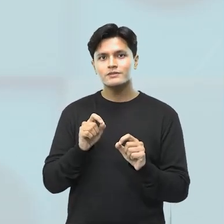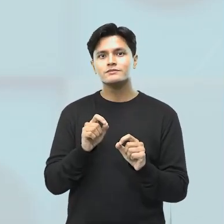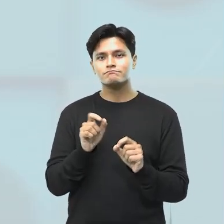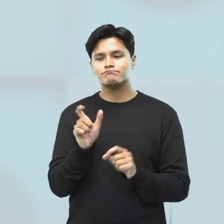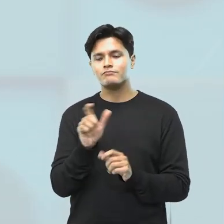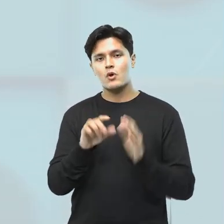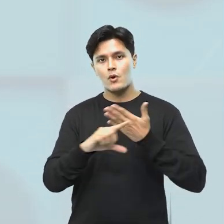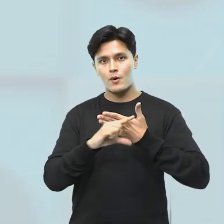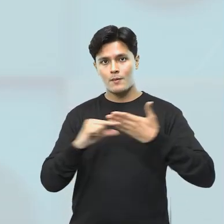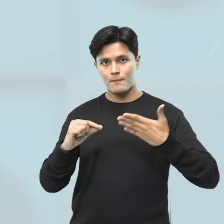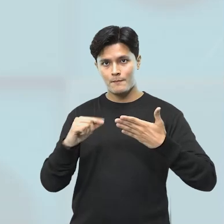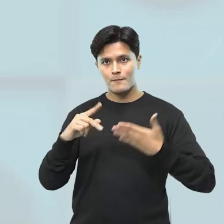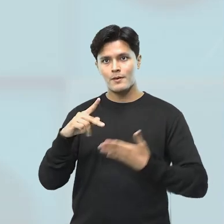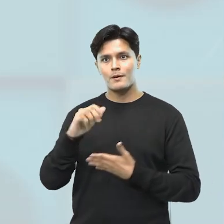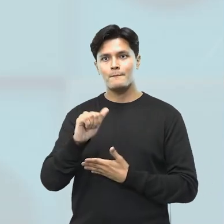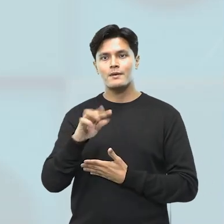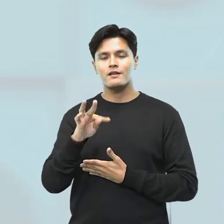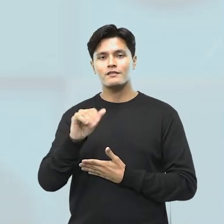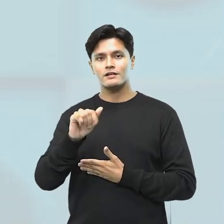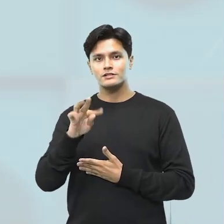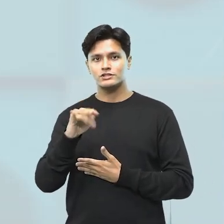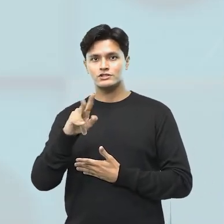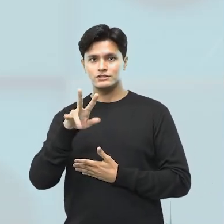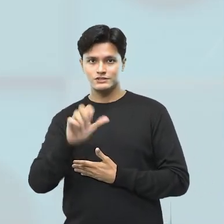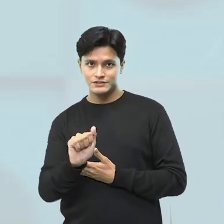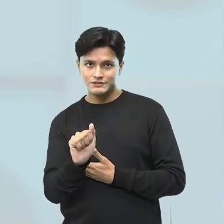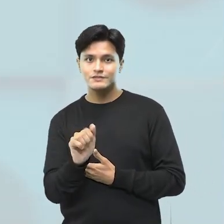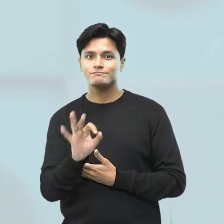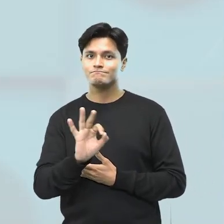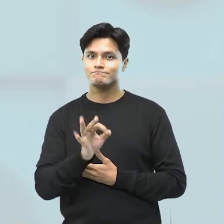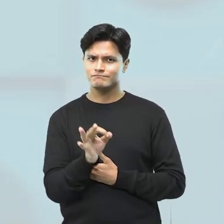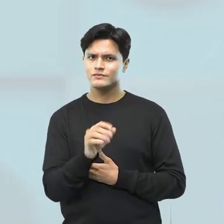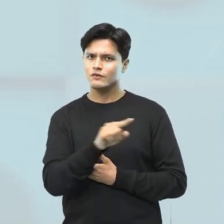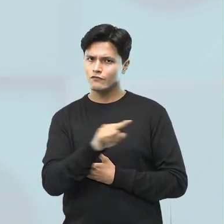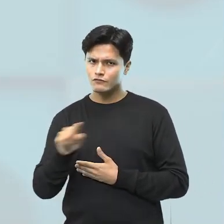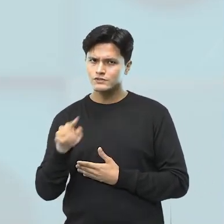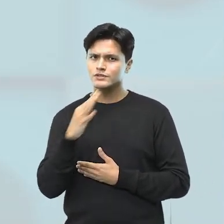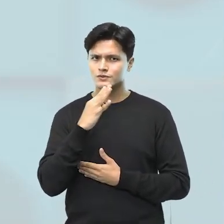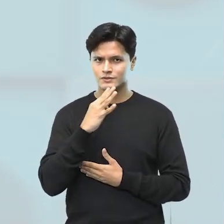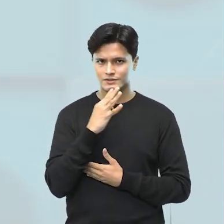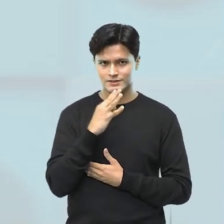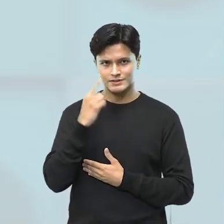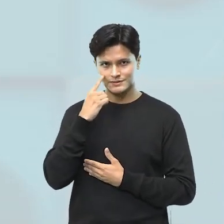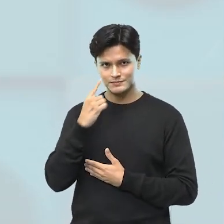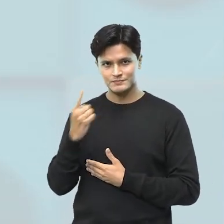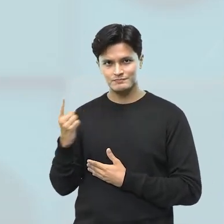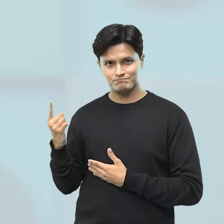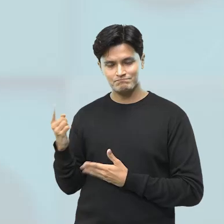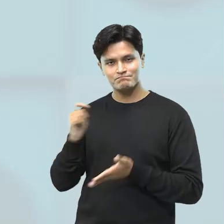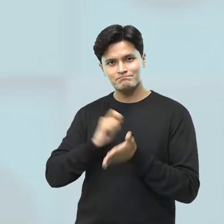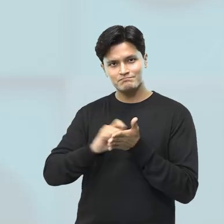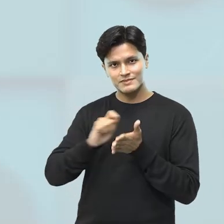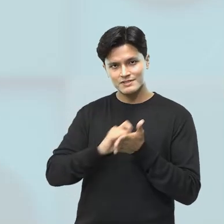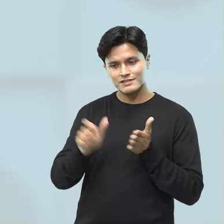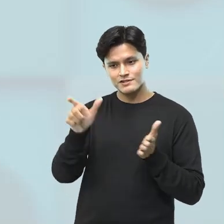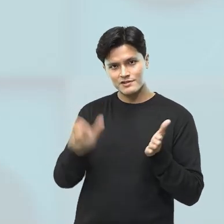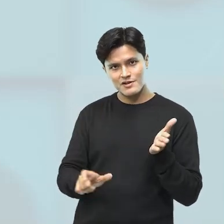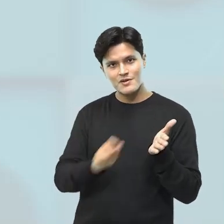Patativa do Assaré, certo? Vocês conhecem esse escritor,